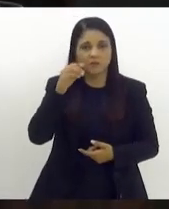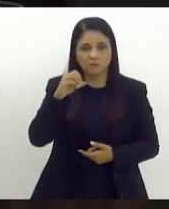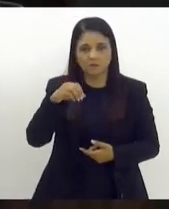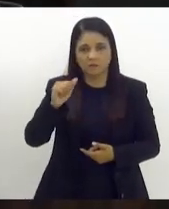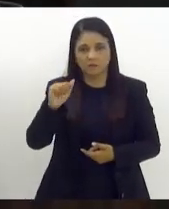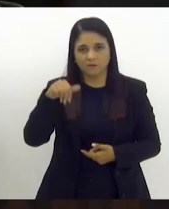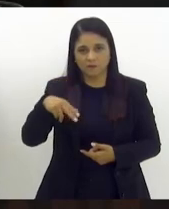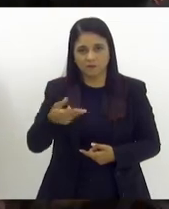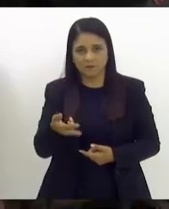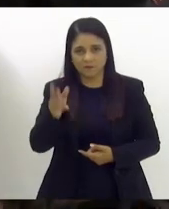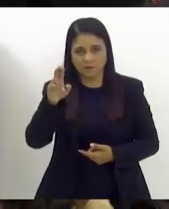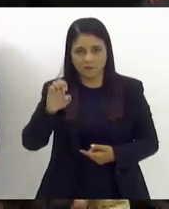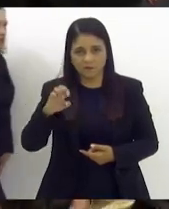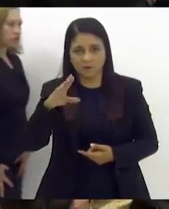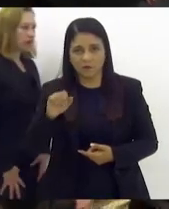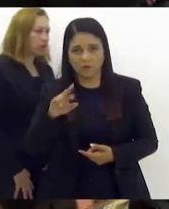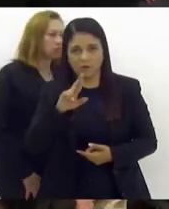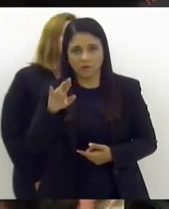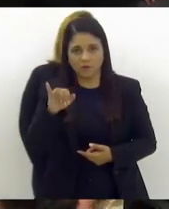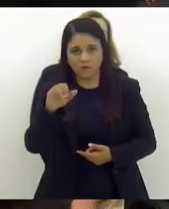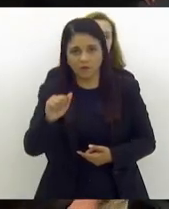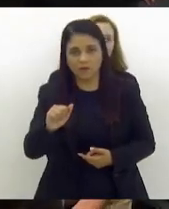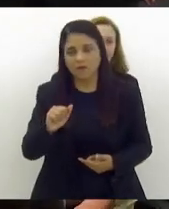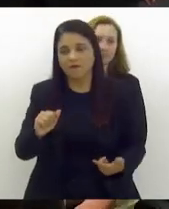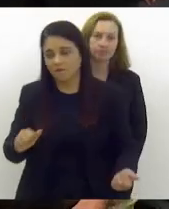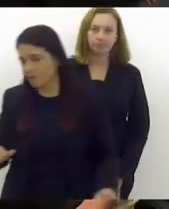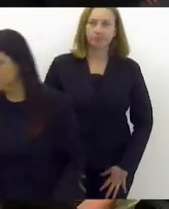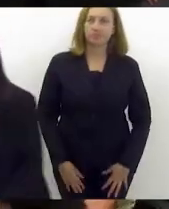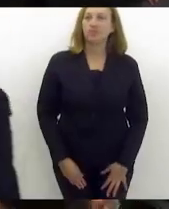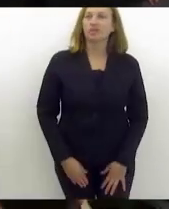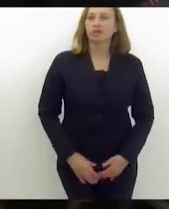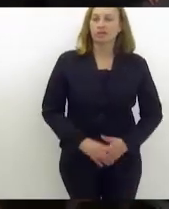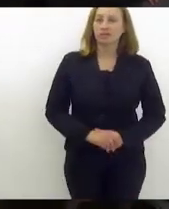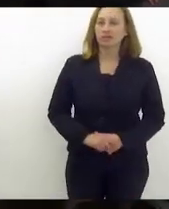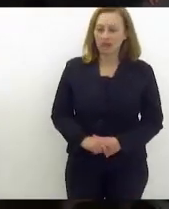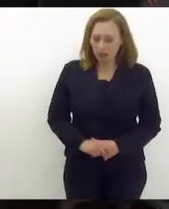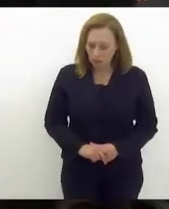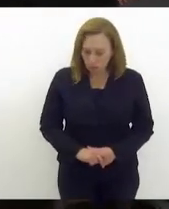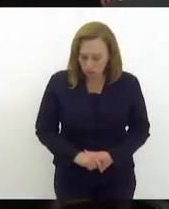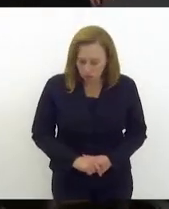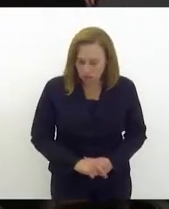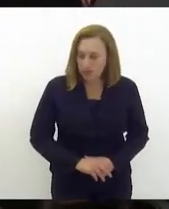Correia. Deputado Carlos Macedo.